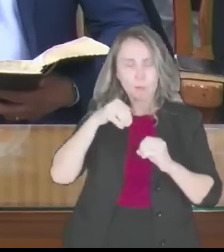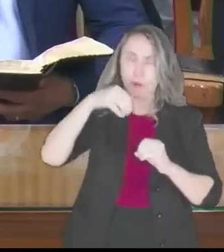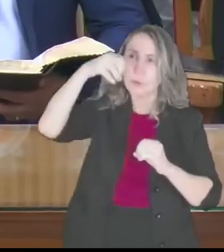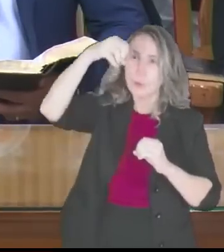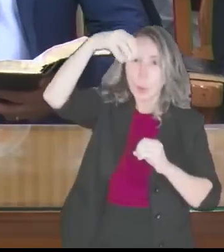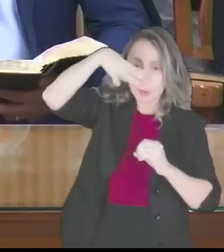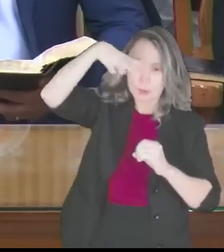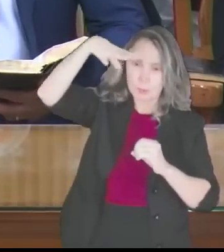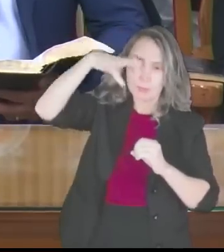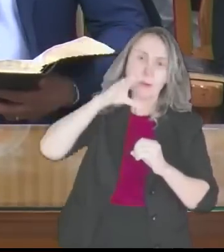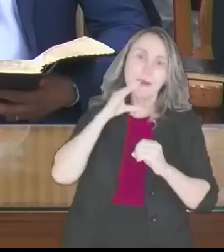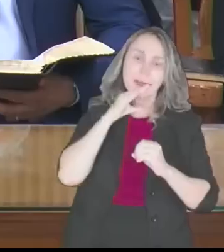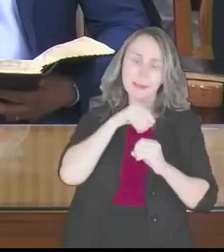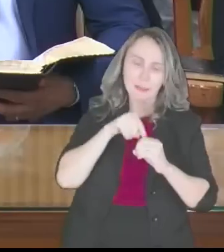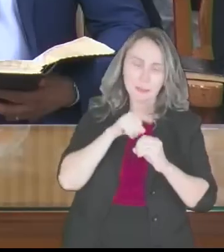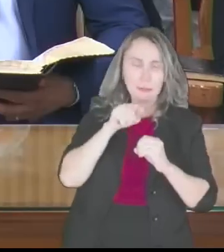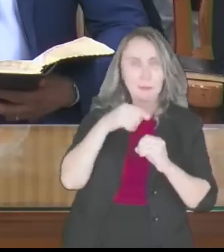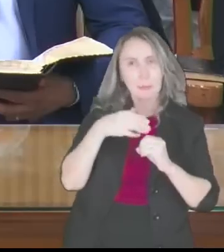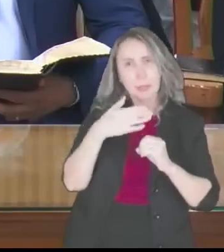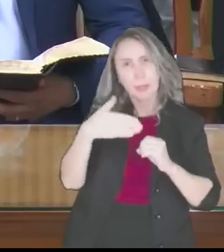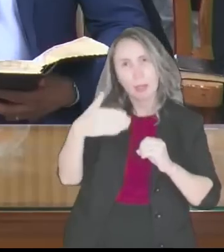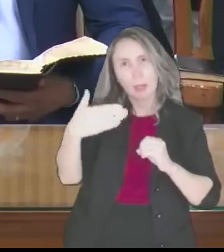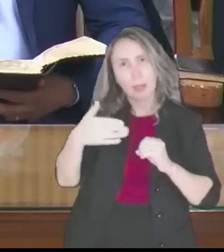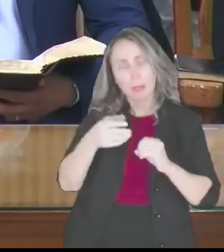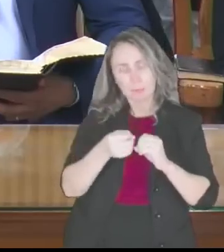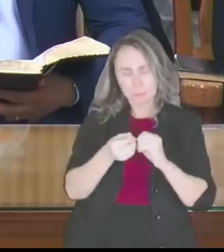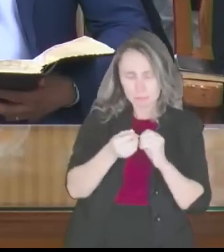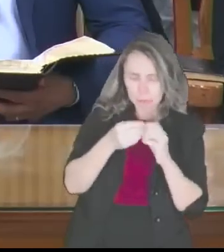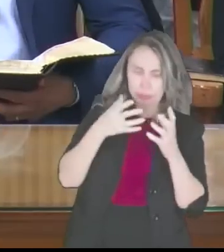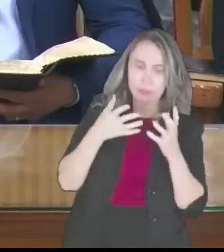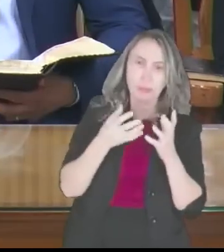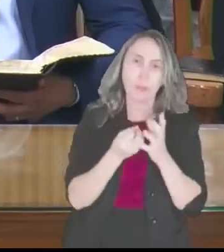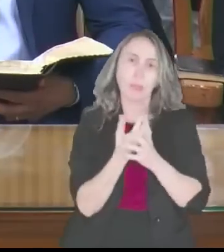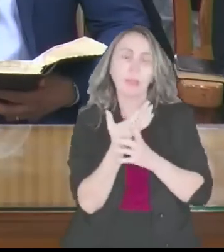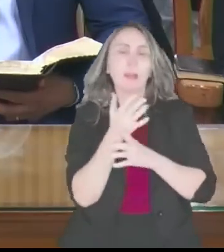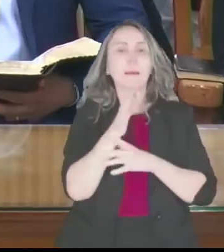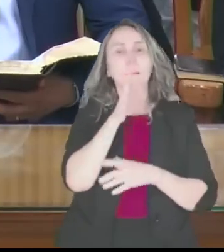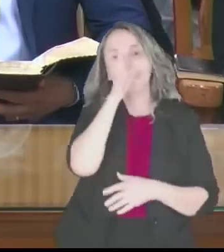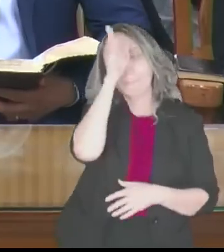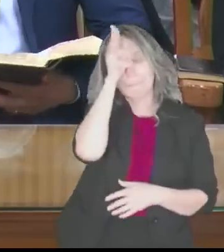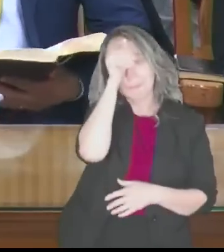a mãe. Mas nós não somos filhotes de chocadeira,